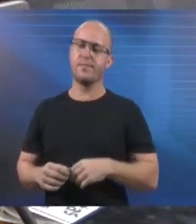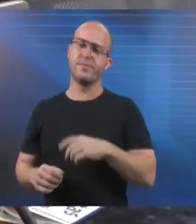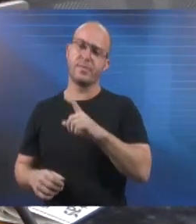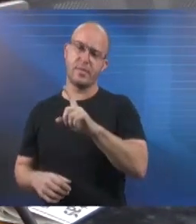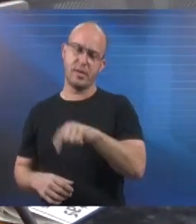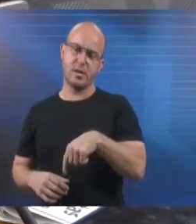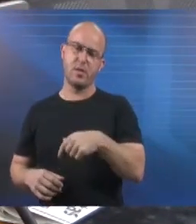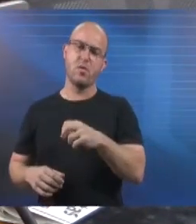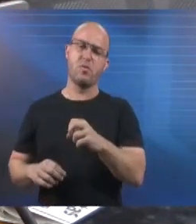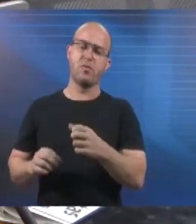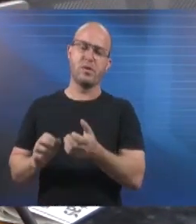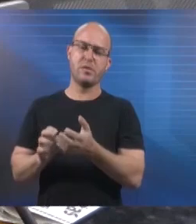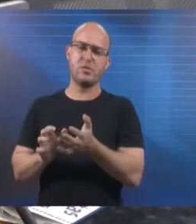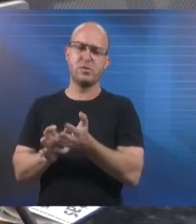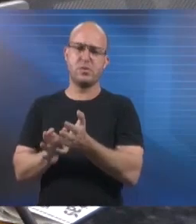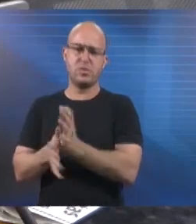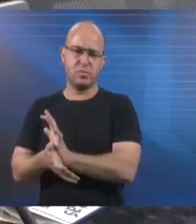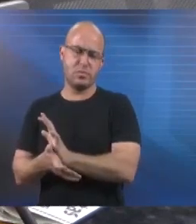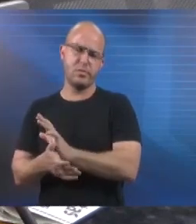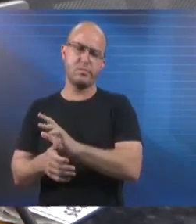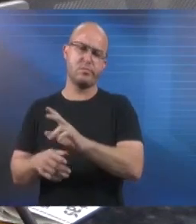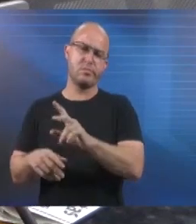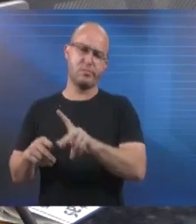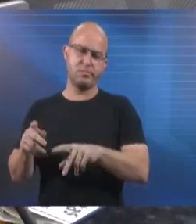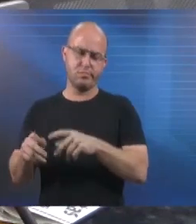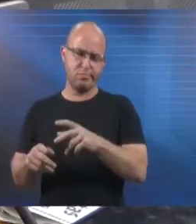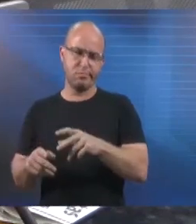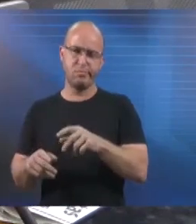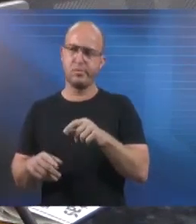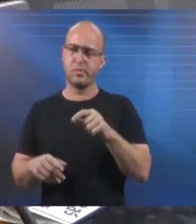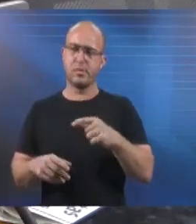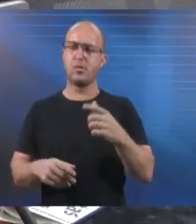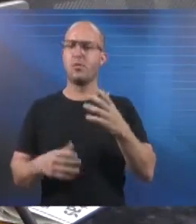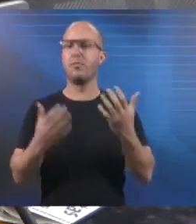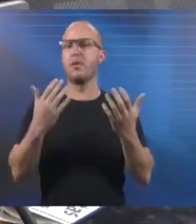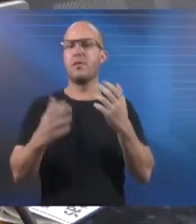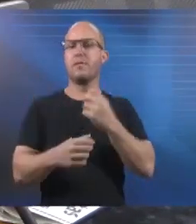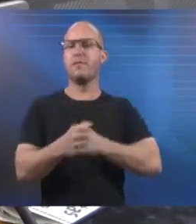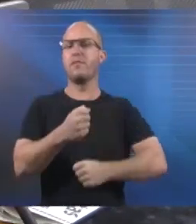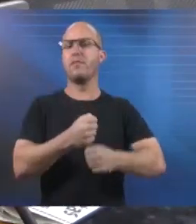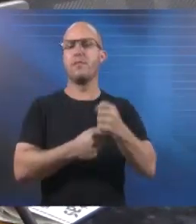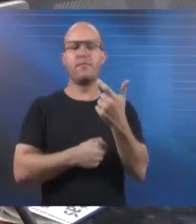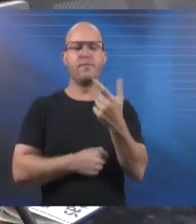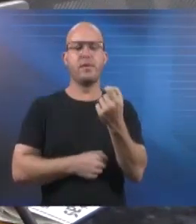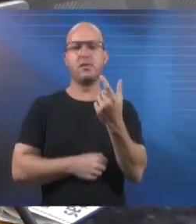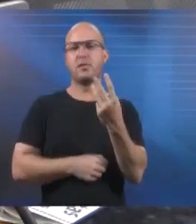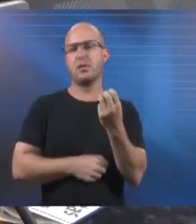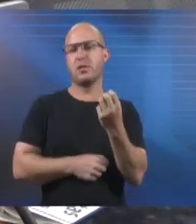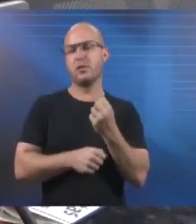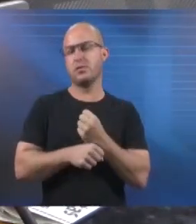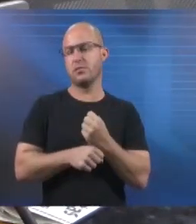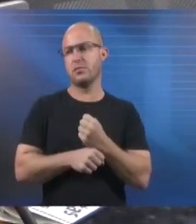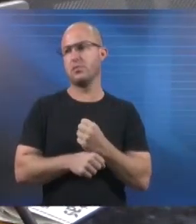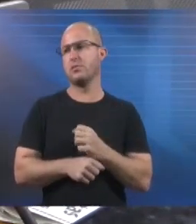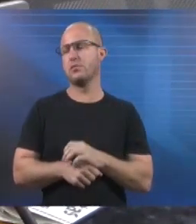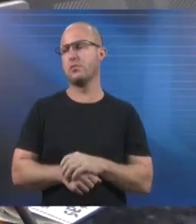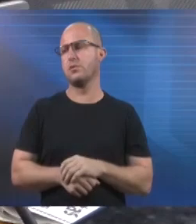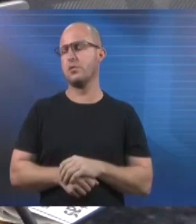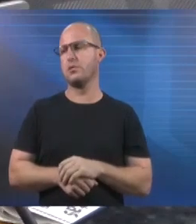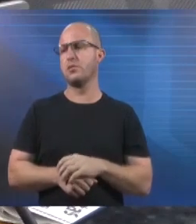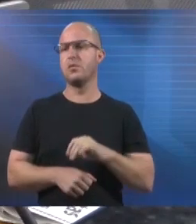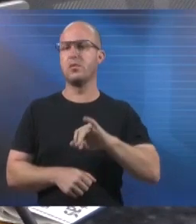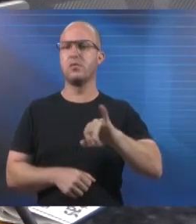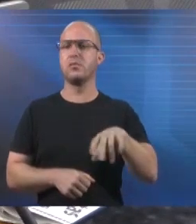destruição desse povo façamos uma comparação de Natal de 20 anos atrás de 30 anos atrás com